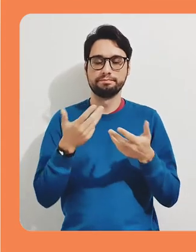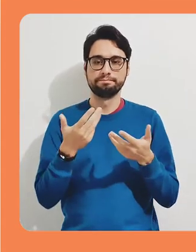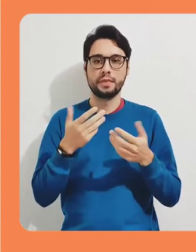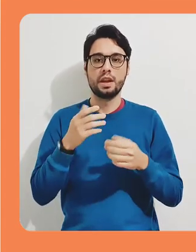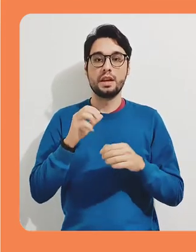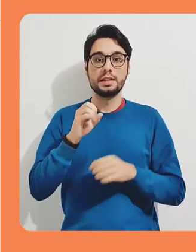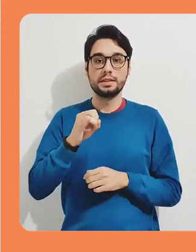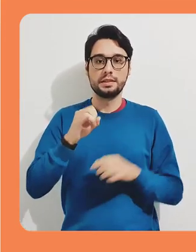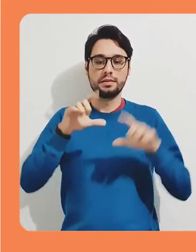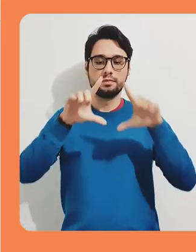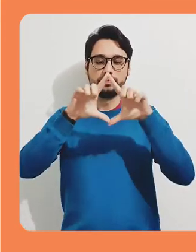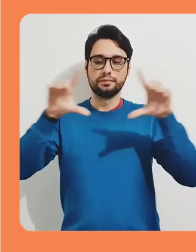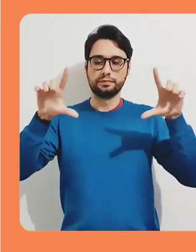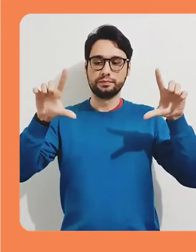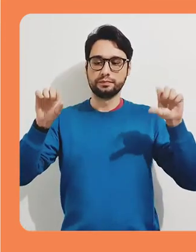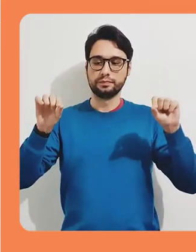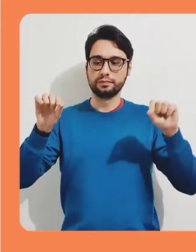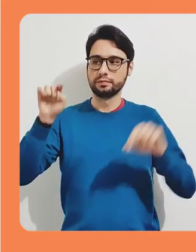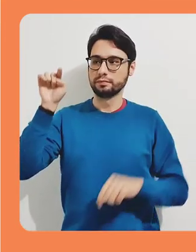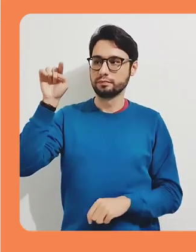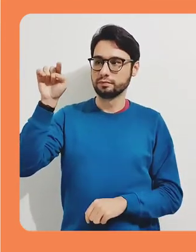para os outros usuários.